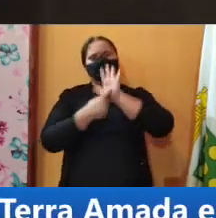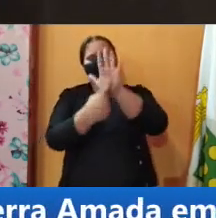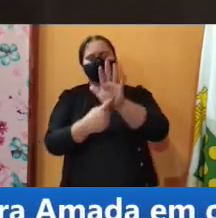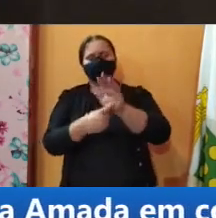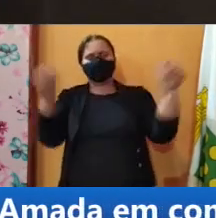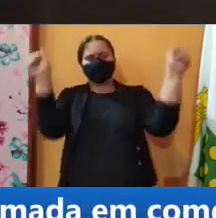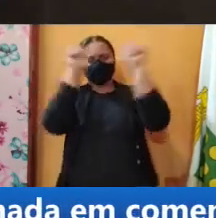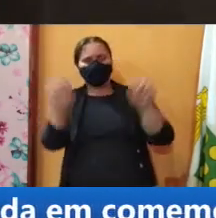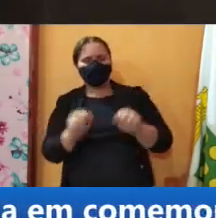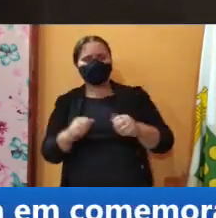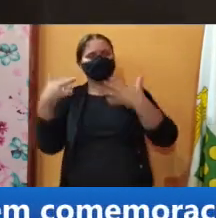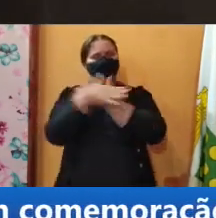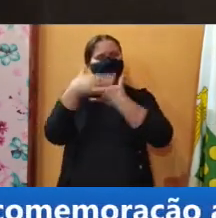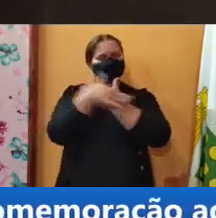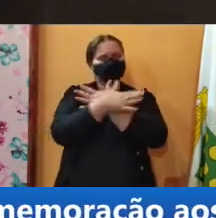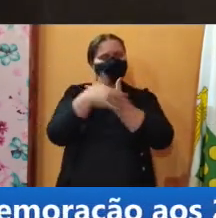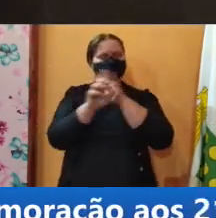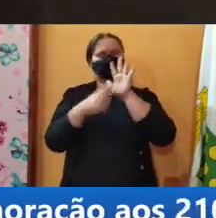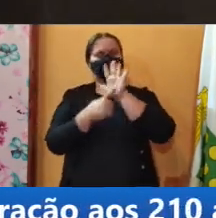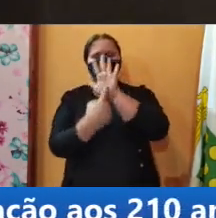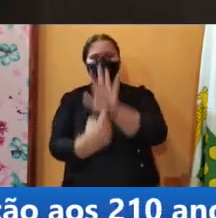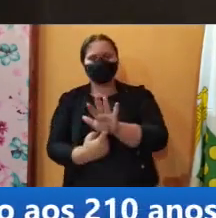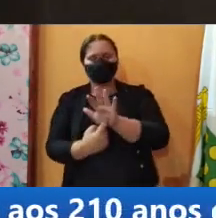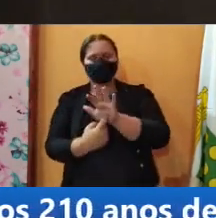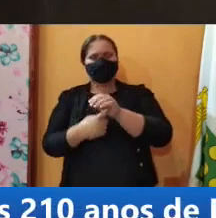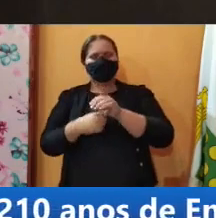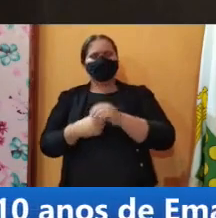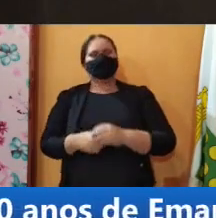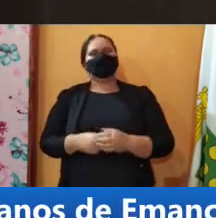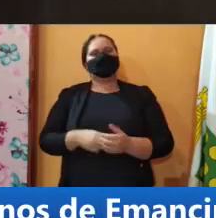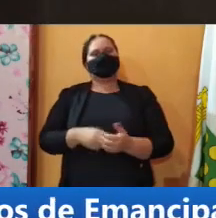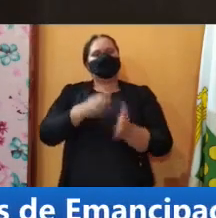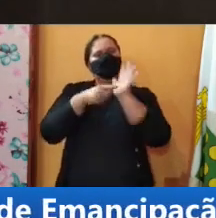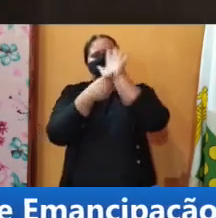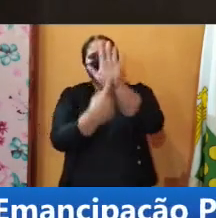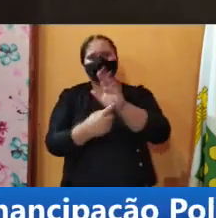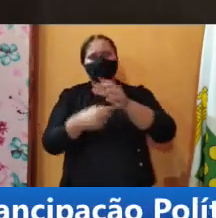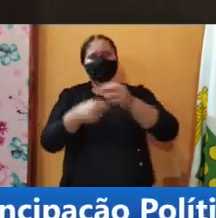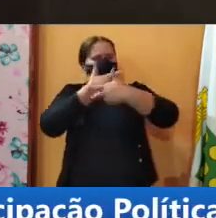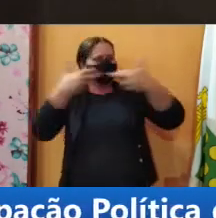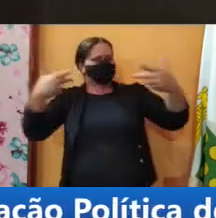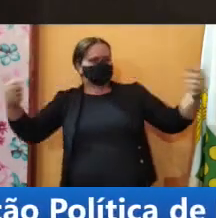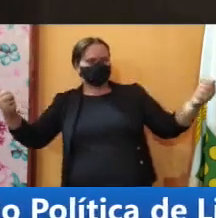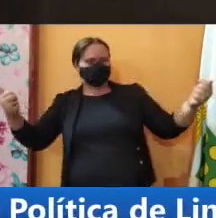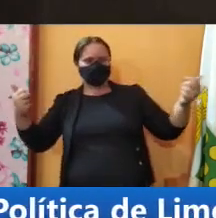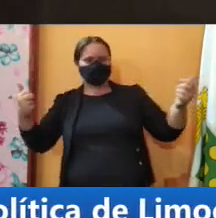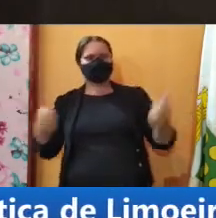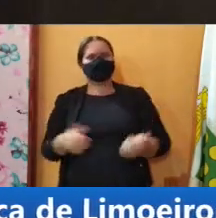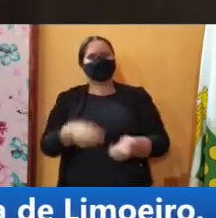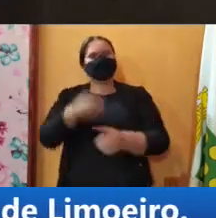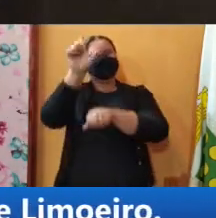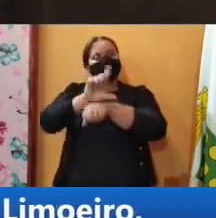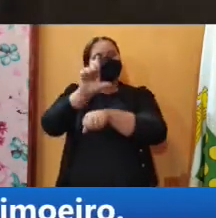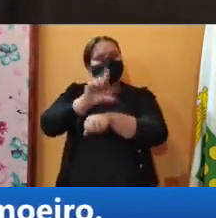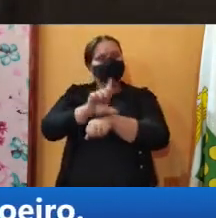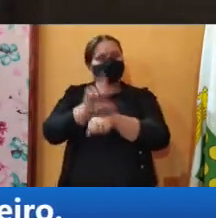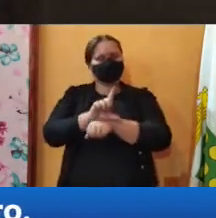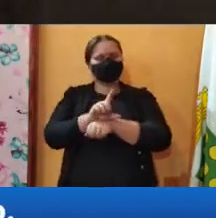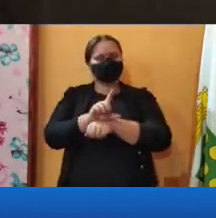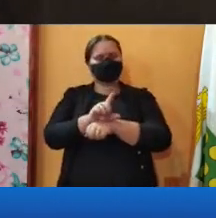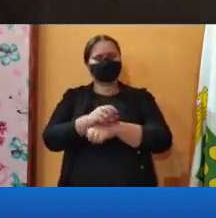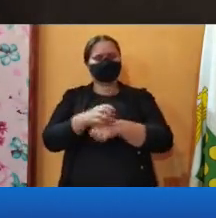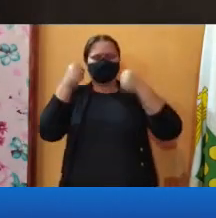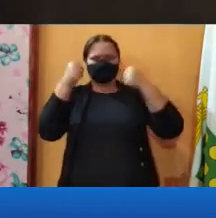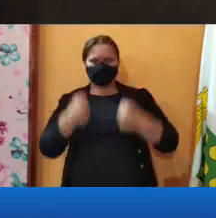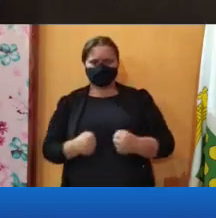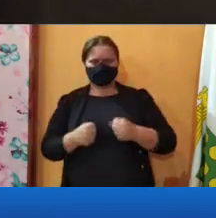a nossa cidade. E aí a mostra cultural eu considero que ganhou o coração dos limoeirenses porque ela pôde